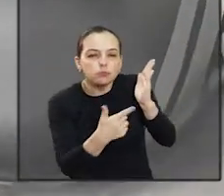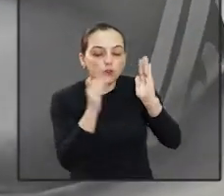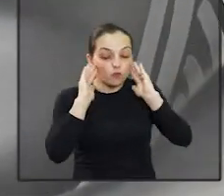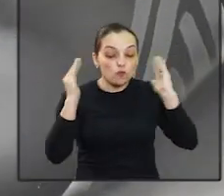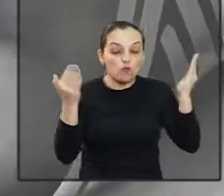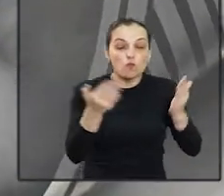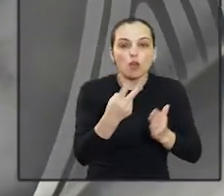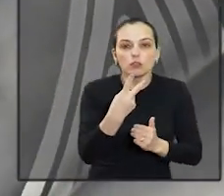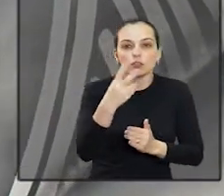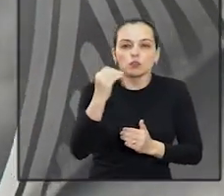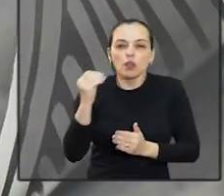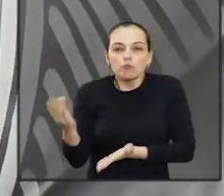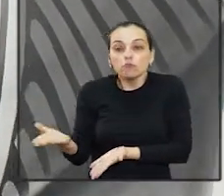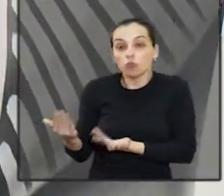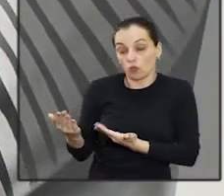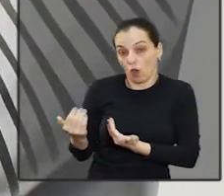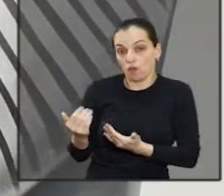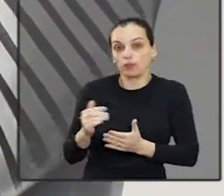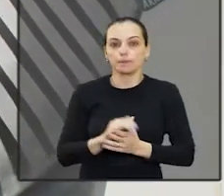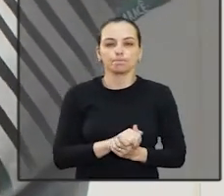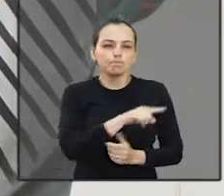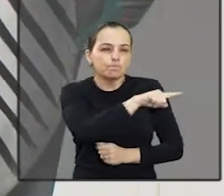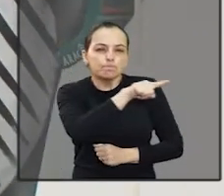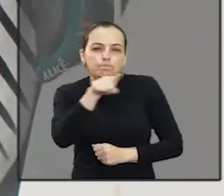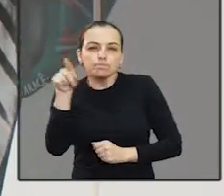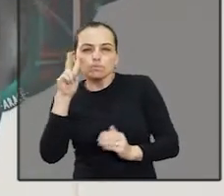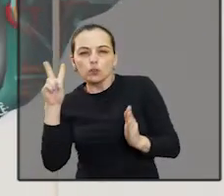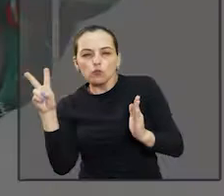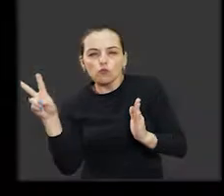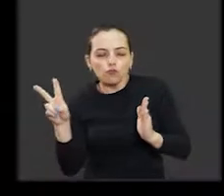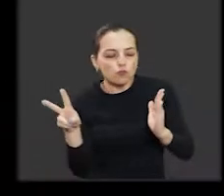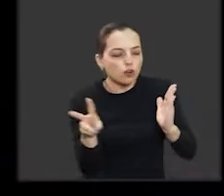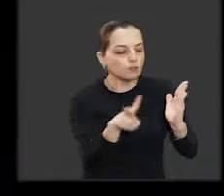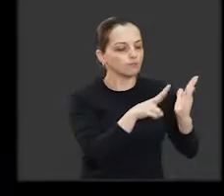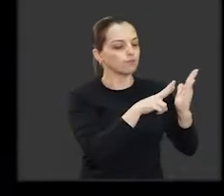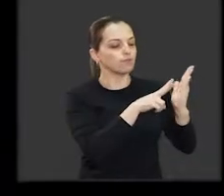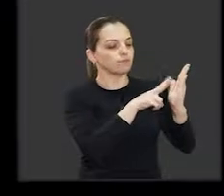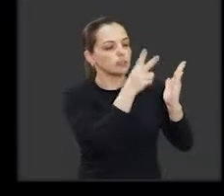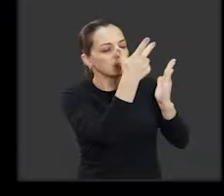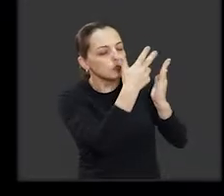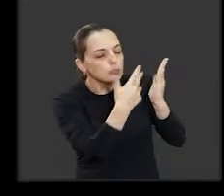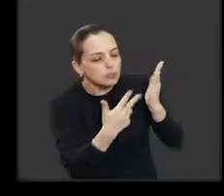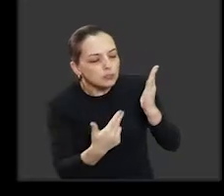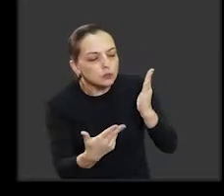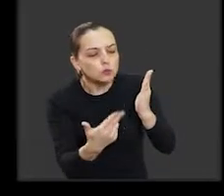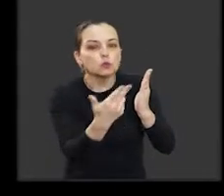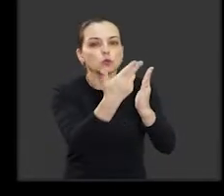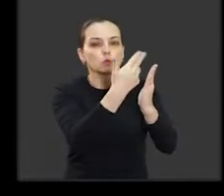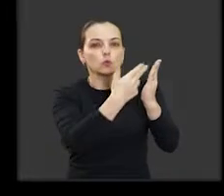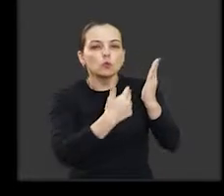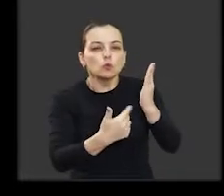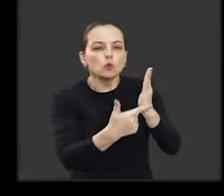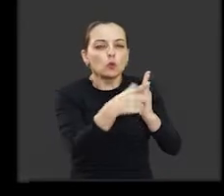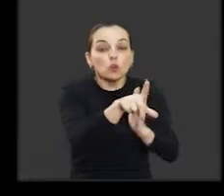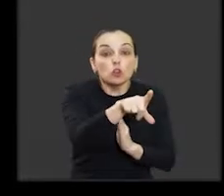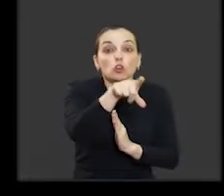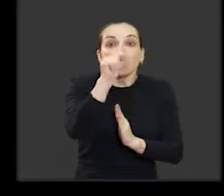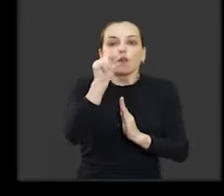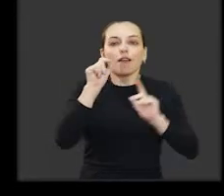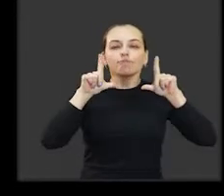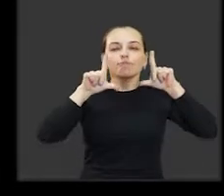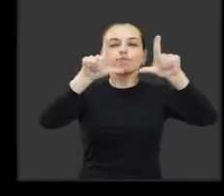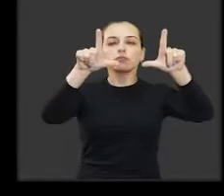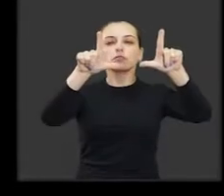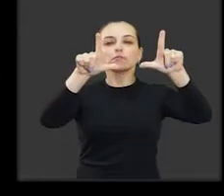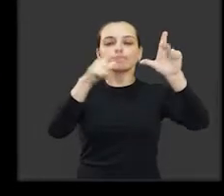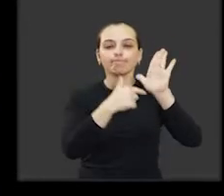jovens, uma dessas crianças, né, dessa galera que participou, a gente fez vários retratos. E aí eu fiz um retrato de uma